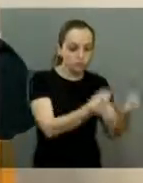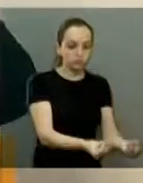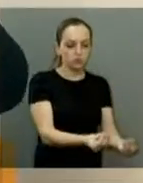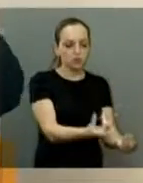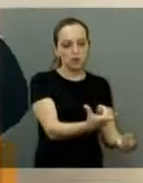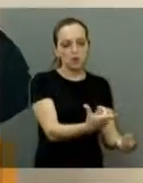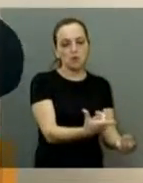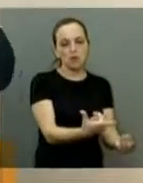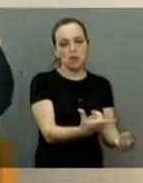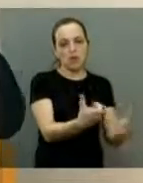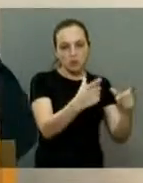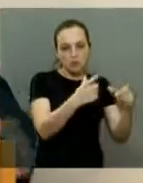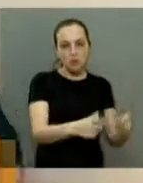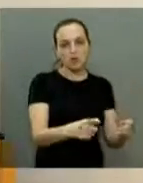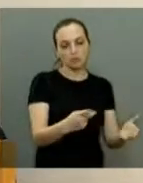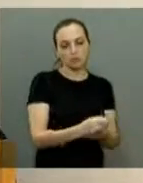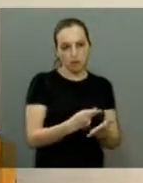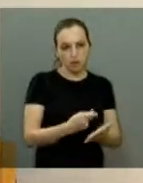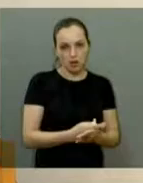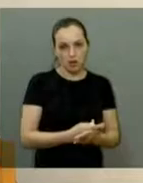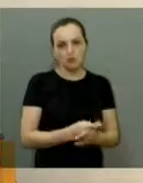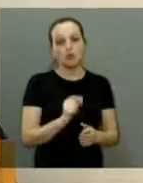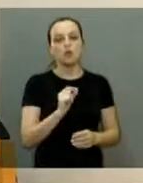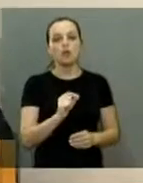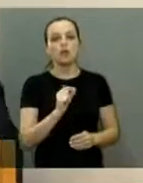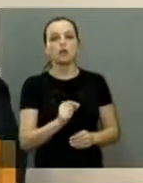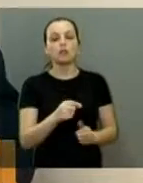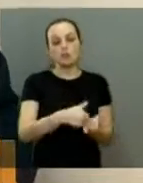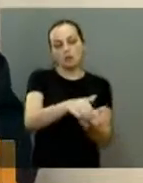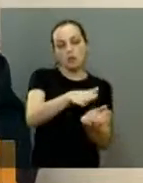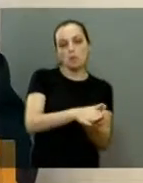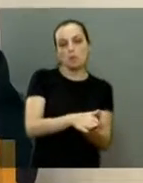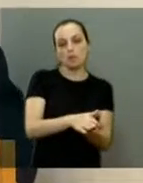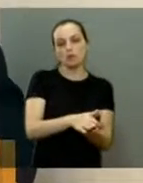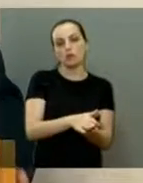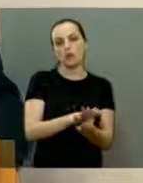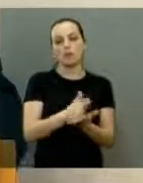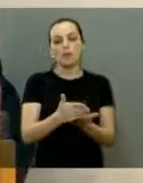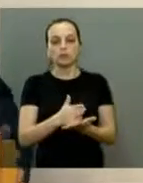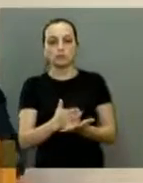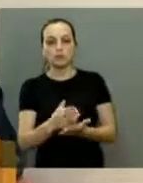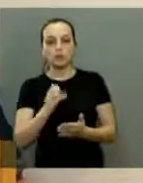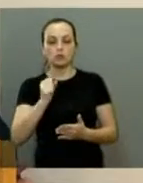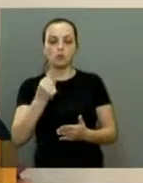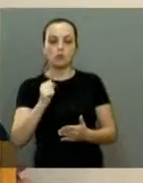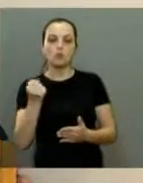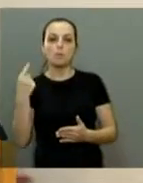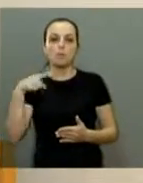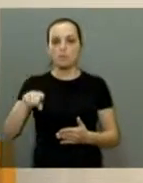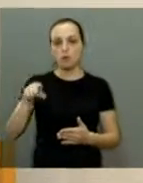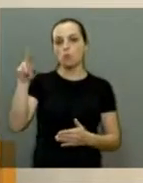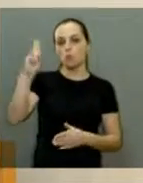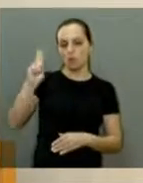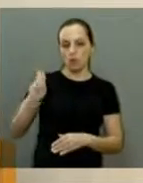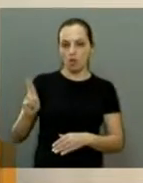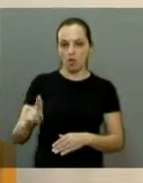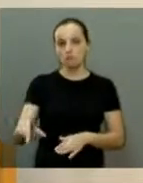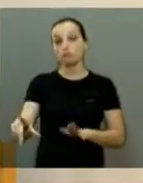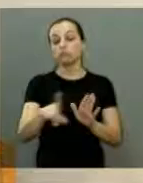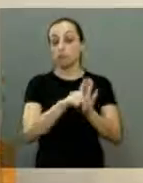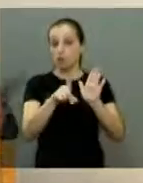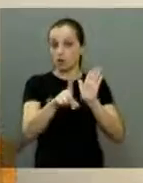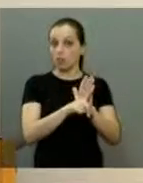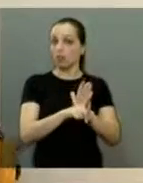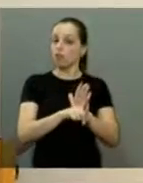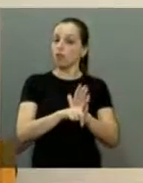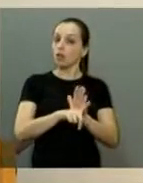fotografada e filmada fiscalizada vai ter uma multa de dos estas unidades fiscais que é mais de oito mil reais então é uma lei pra gente